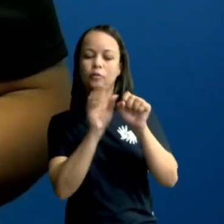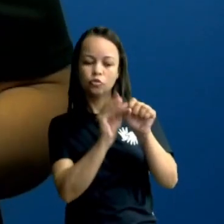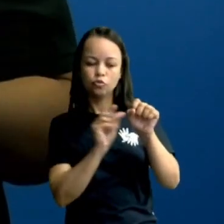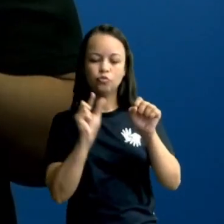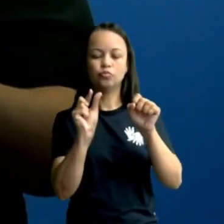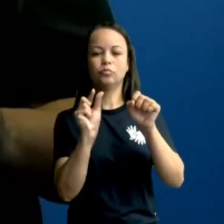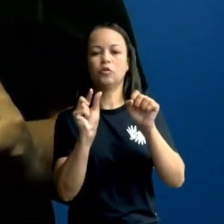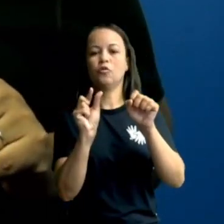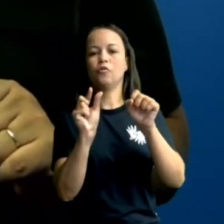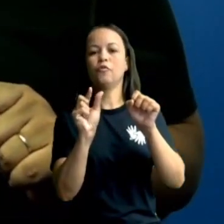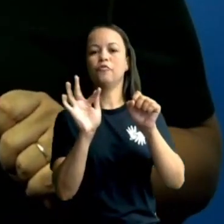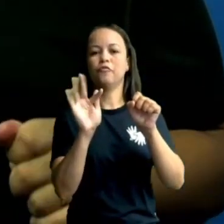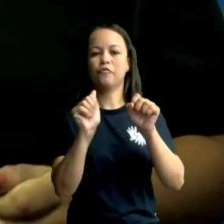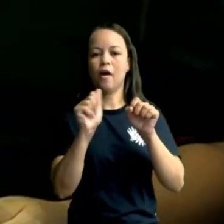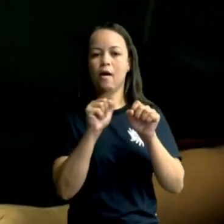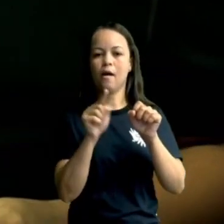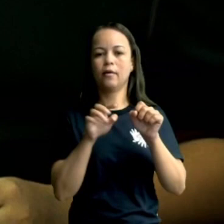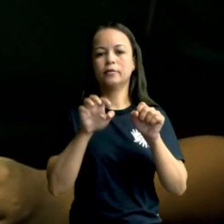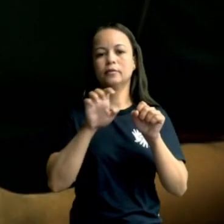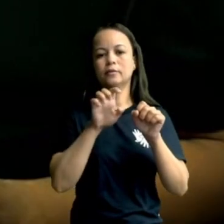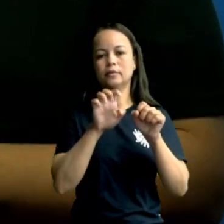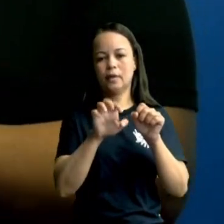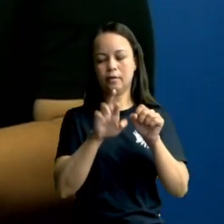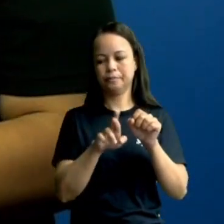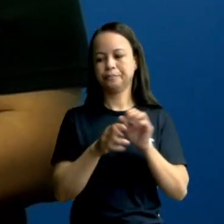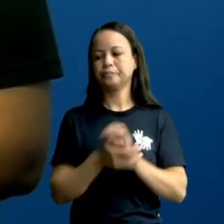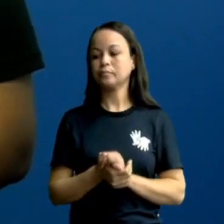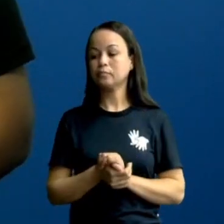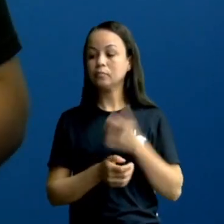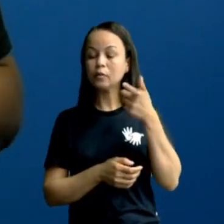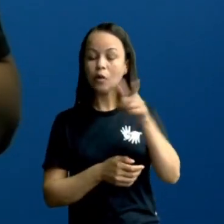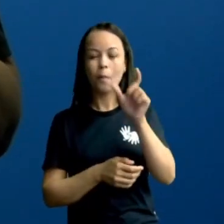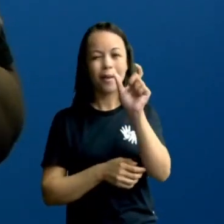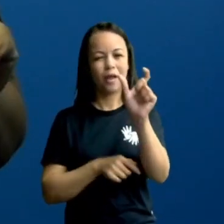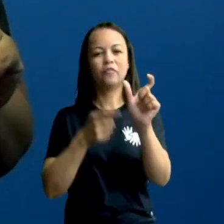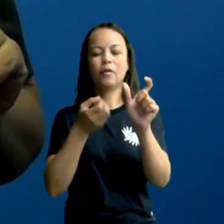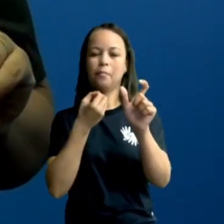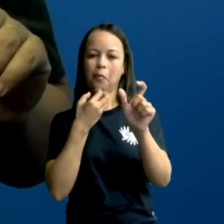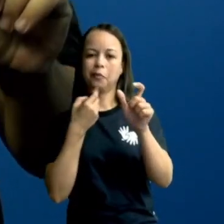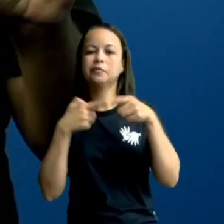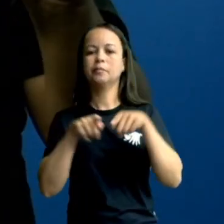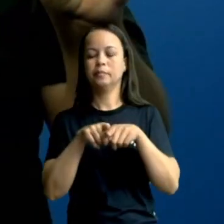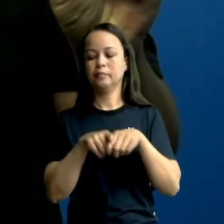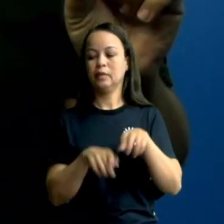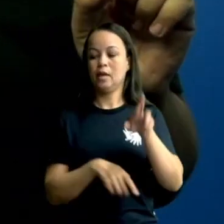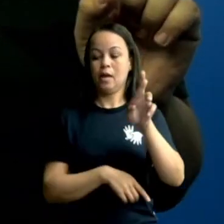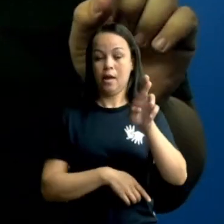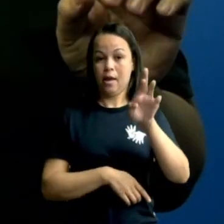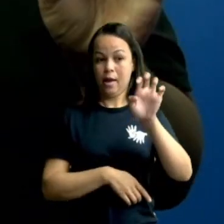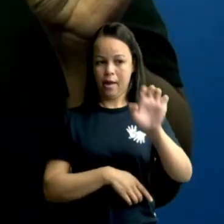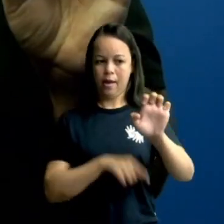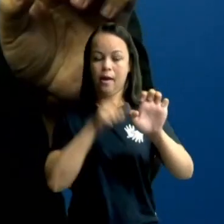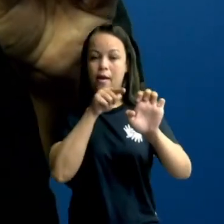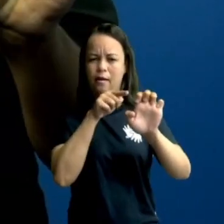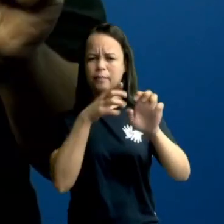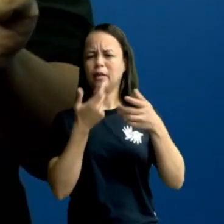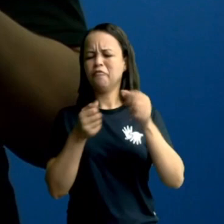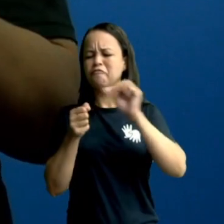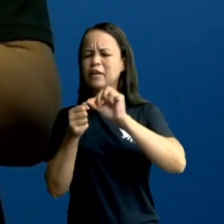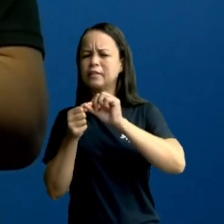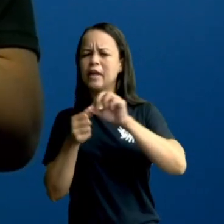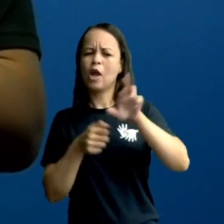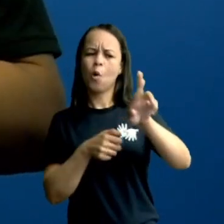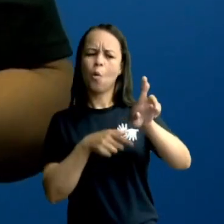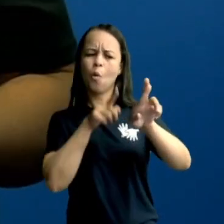né? Outra palavrinha muito boa, refazer. Ré, aqui, entra como